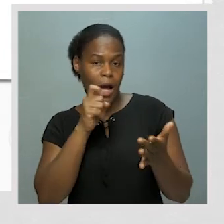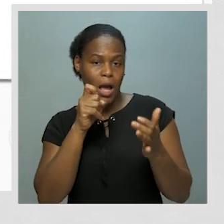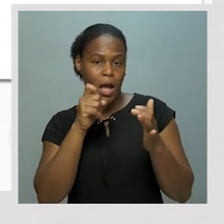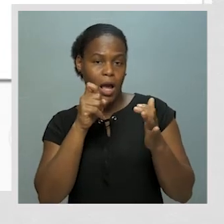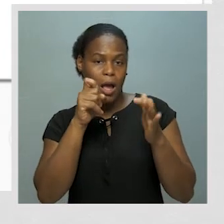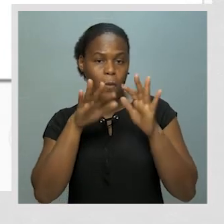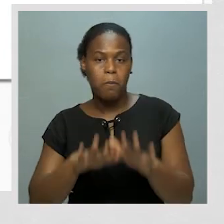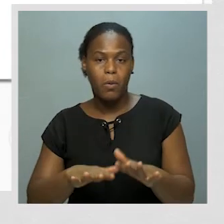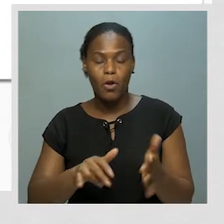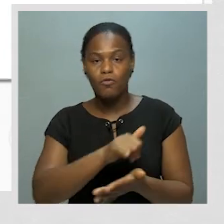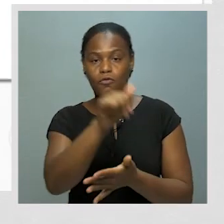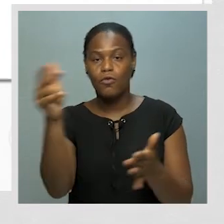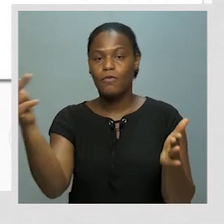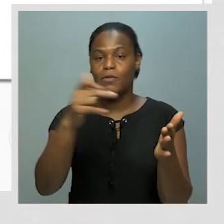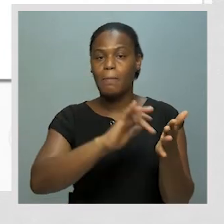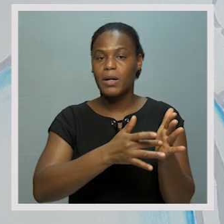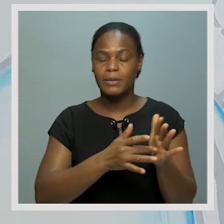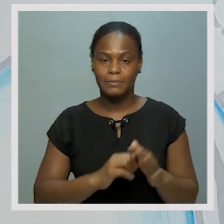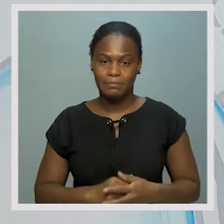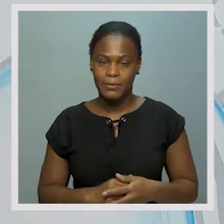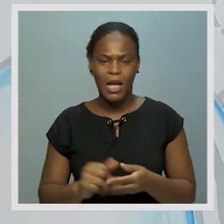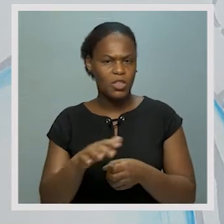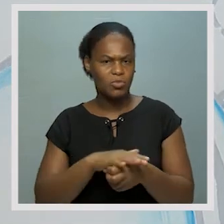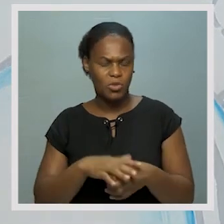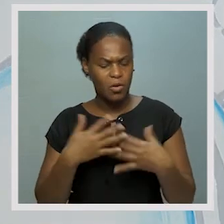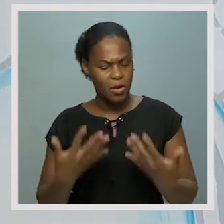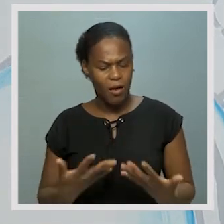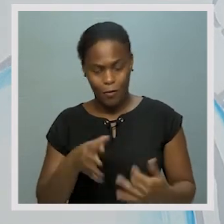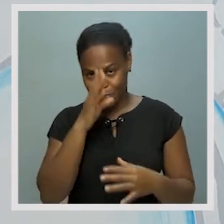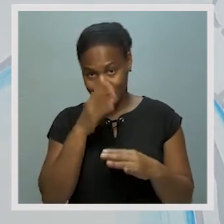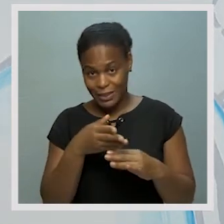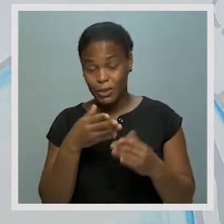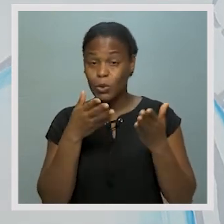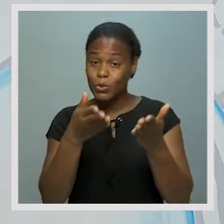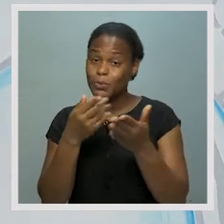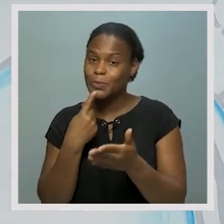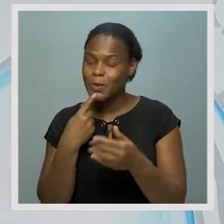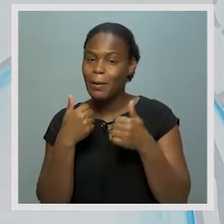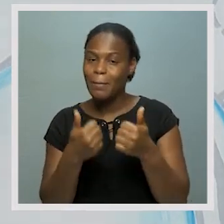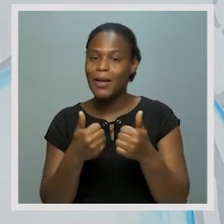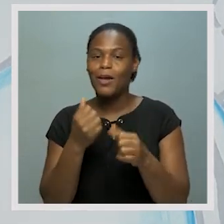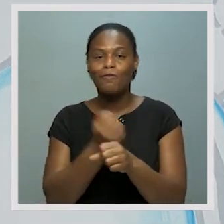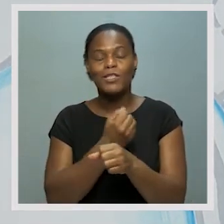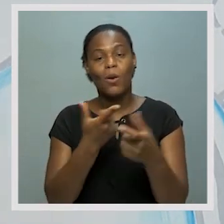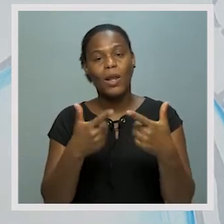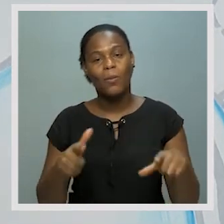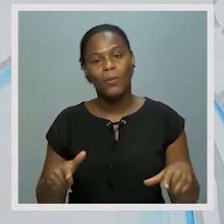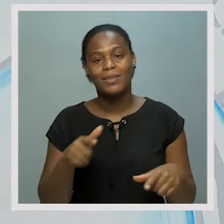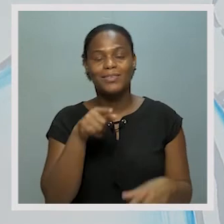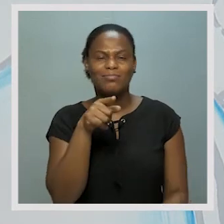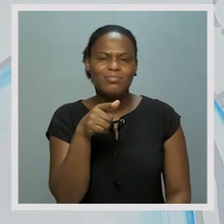suspendem voos provenientes do Brasil. São situações recentes que nos ajudam a compreender muito bem essa função